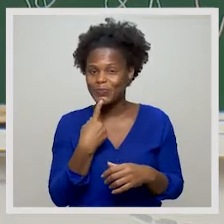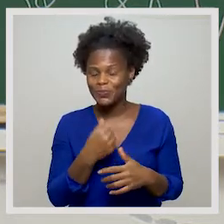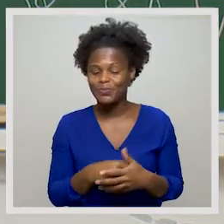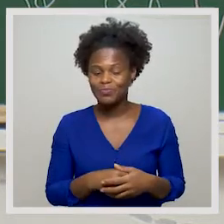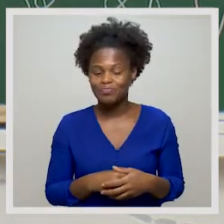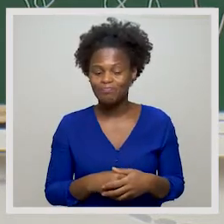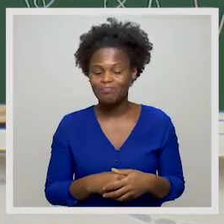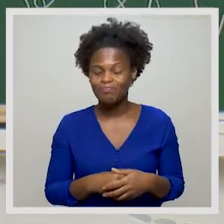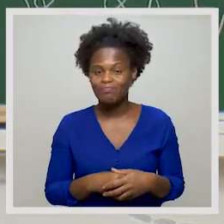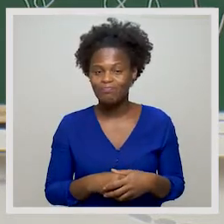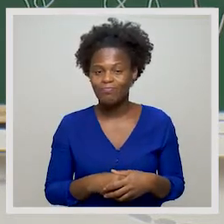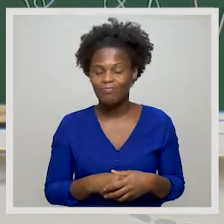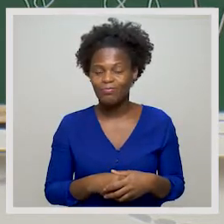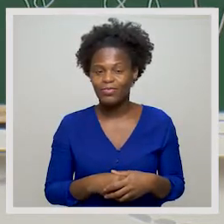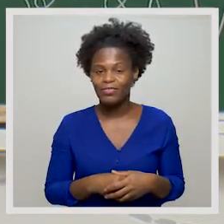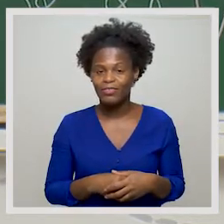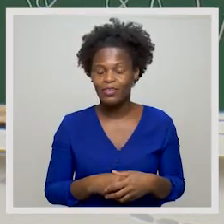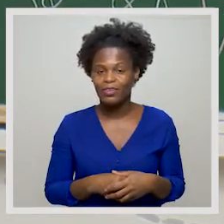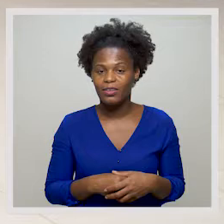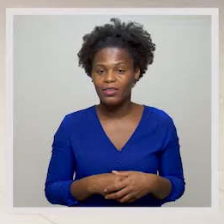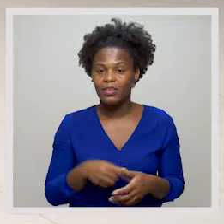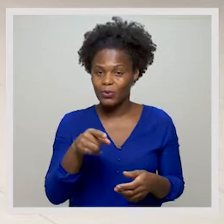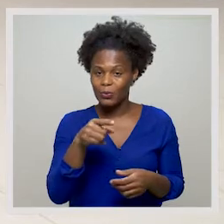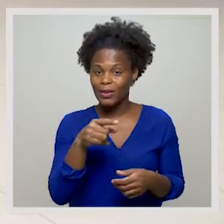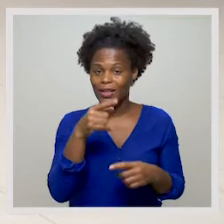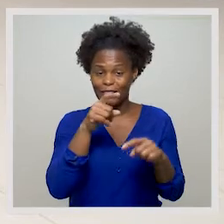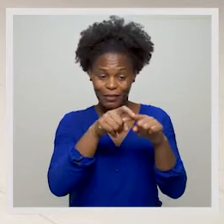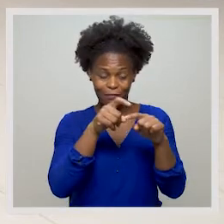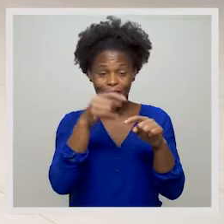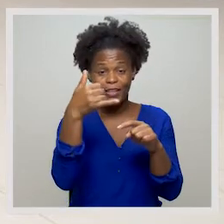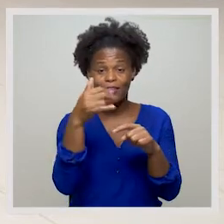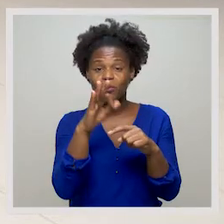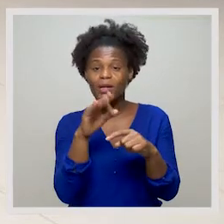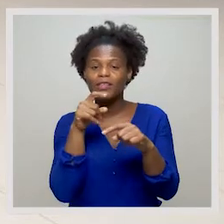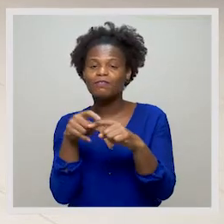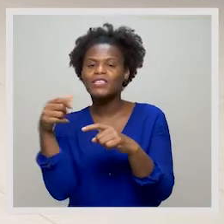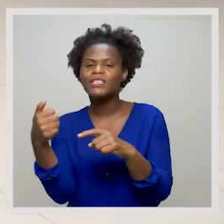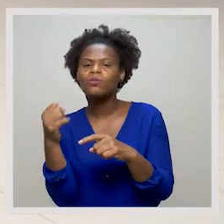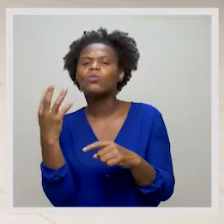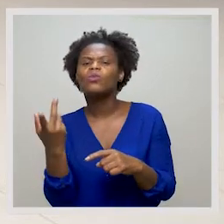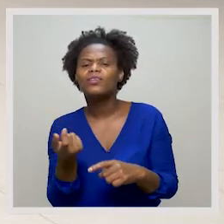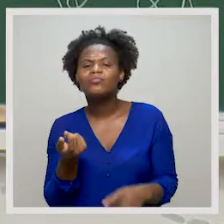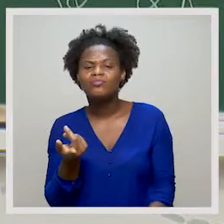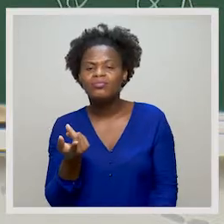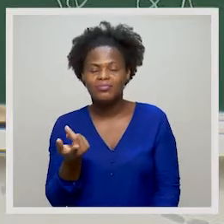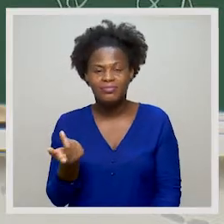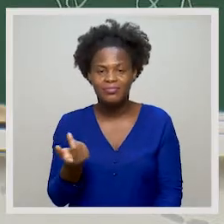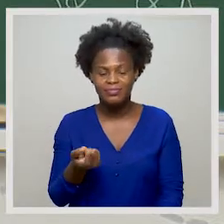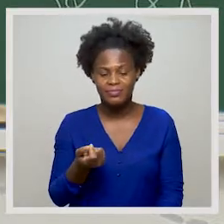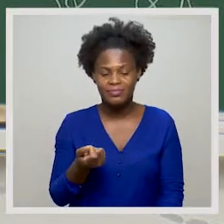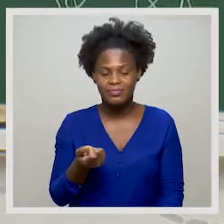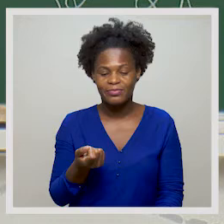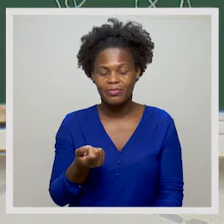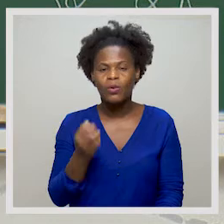classes, que deu no nosso exemplo 5. Então, você vai dividir 24 a dividir por 5,